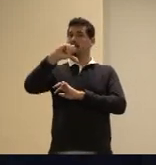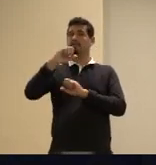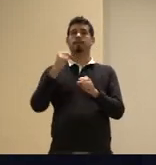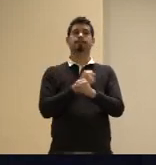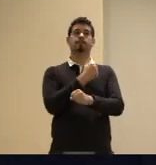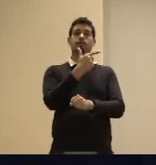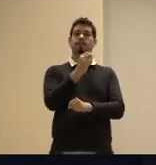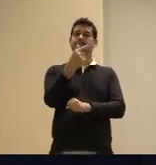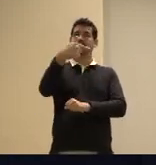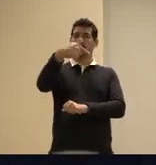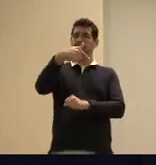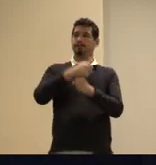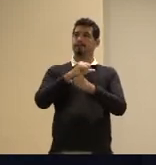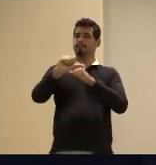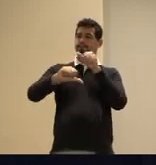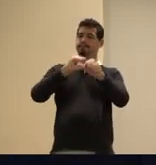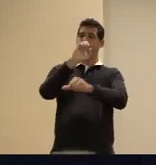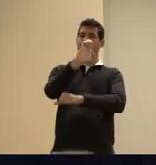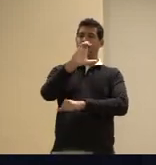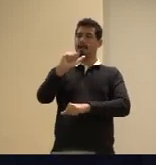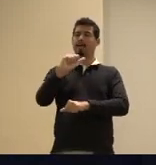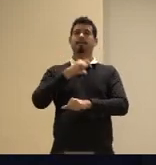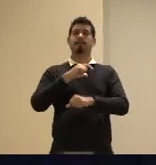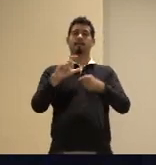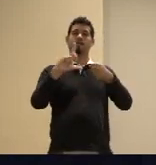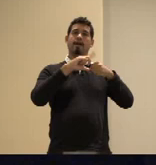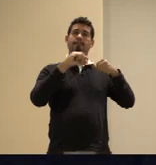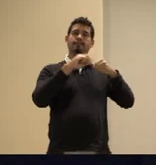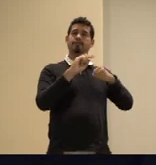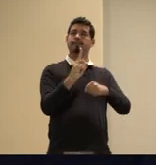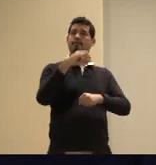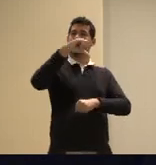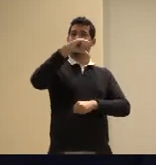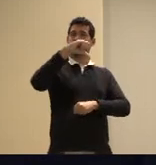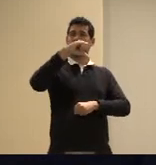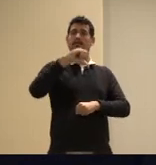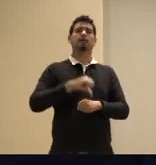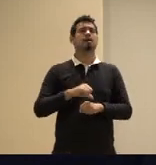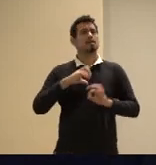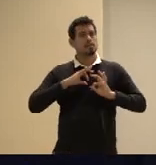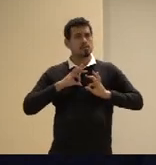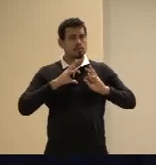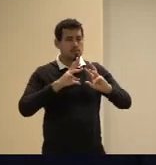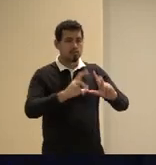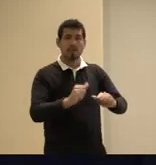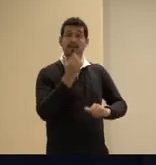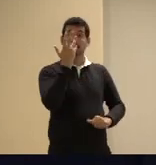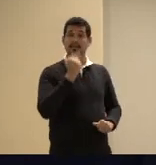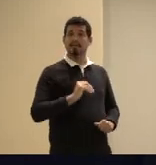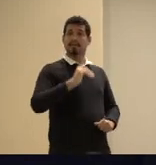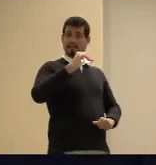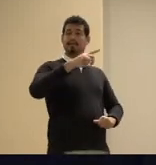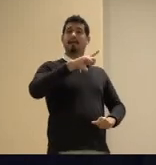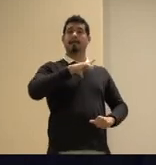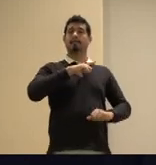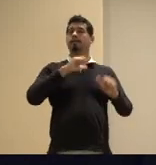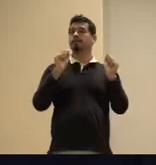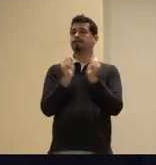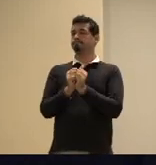o ECA, que ele coloca no artigo 19, que toda criança que estiver inserida em